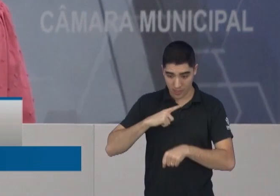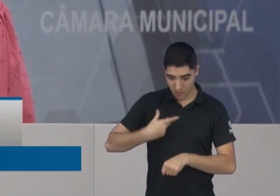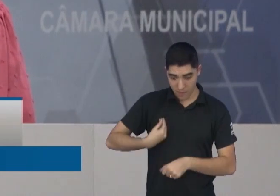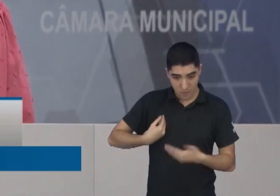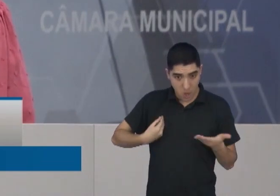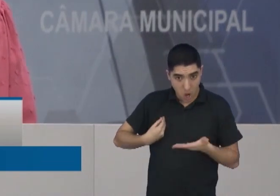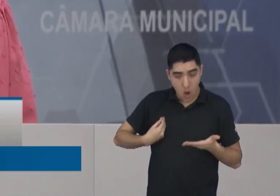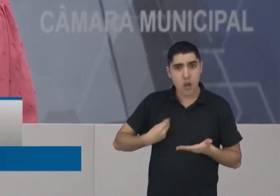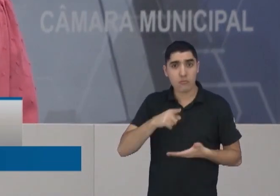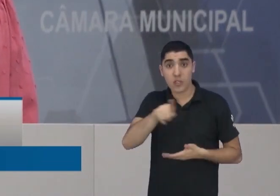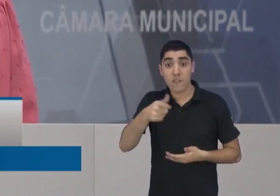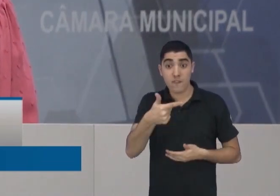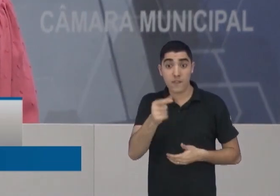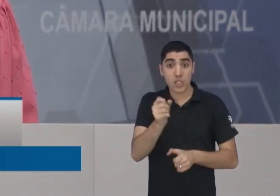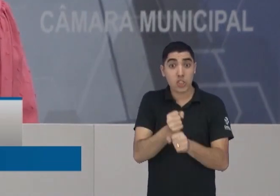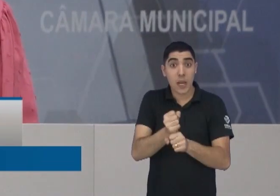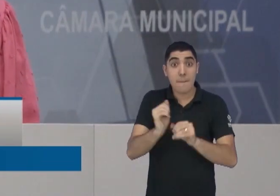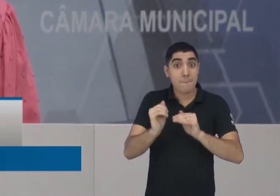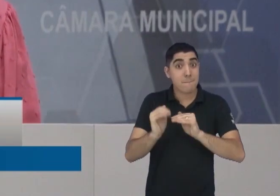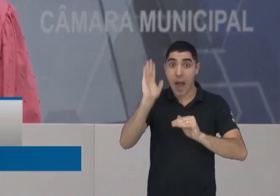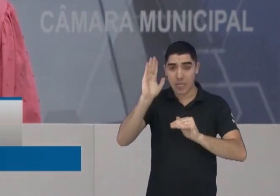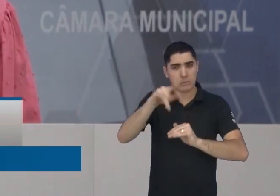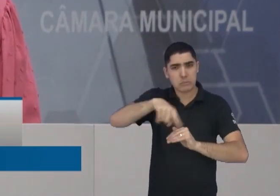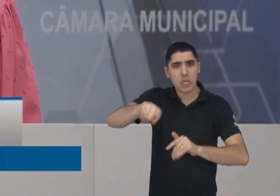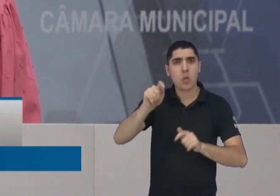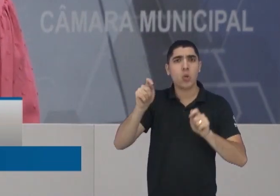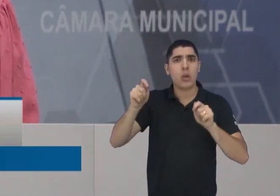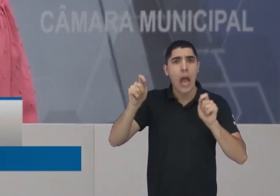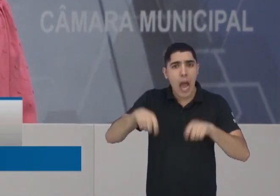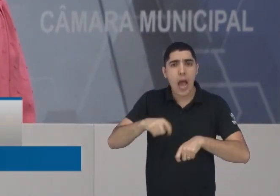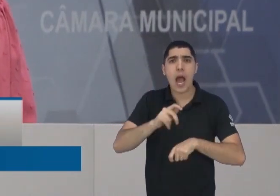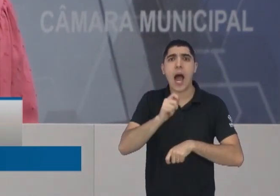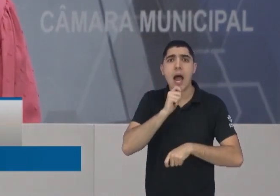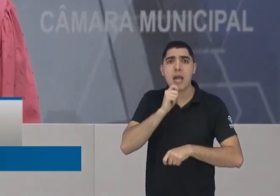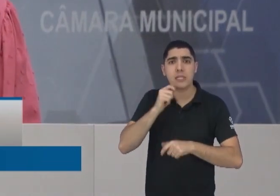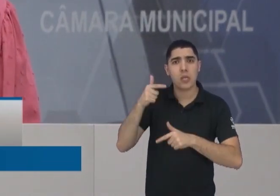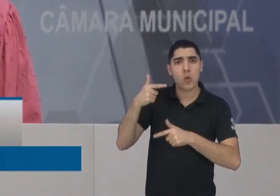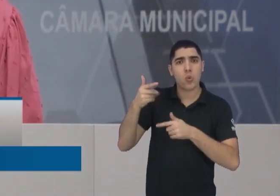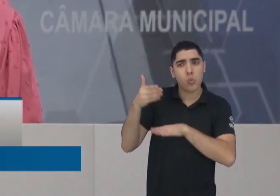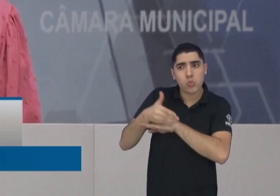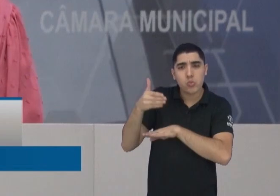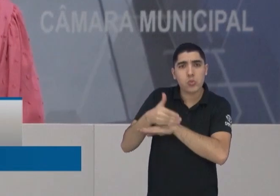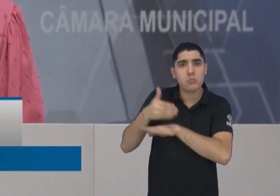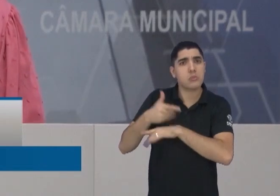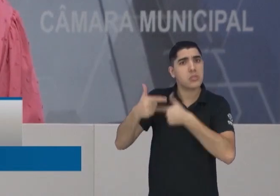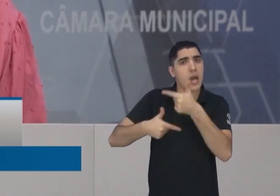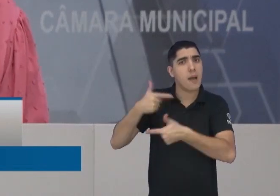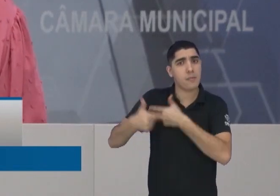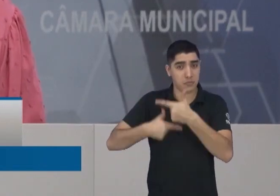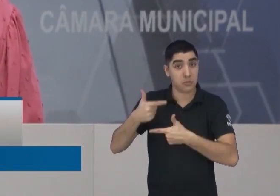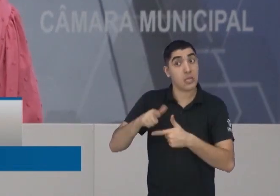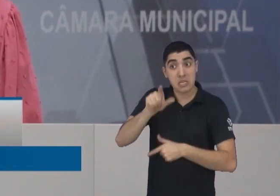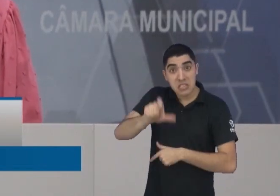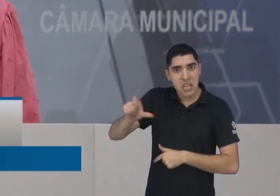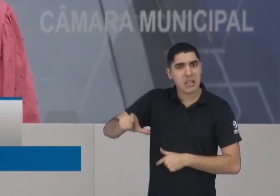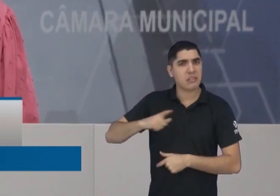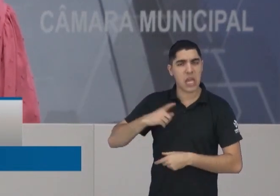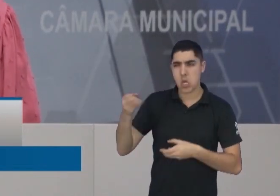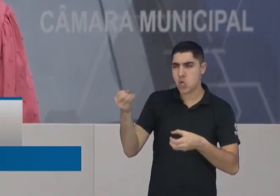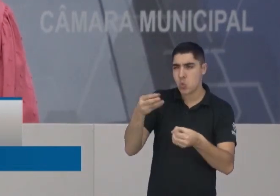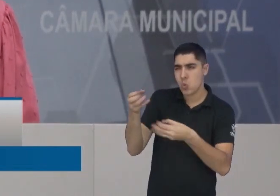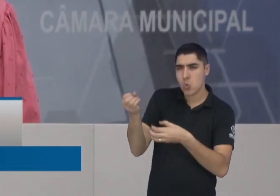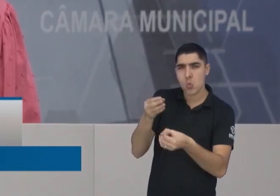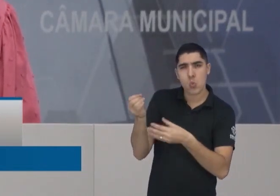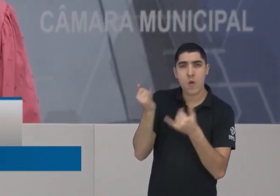anos de atuação, que continuam na ativa, mas que estão muito atualizados, porque